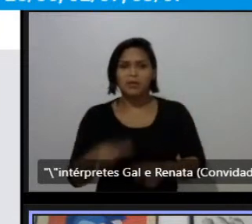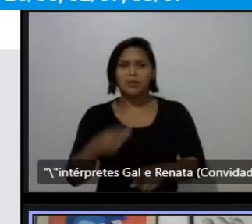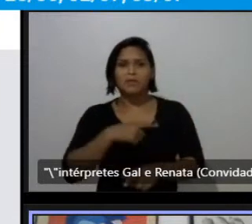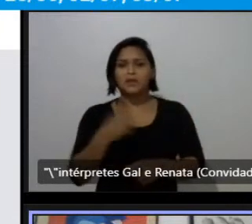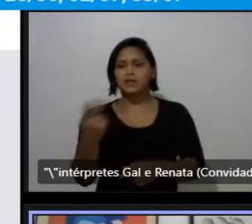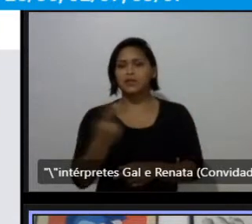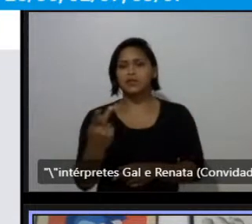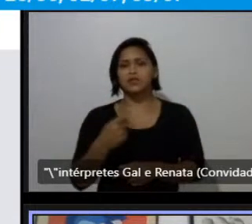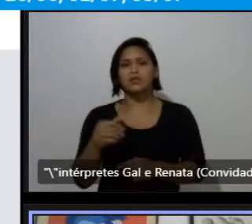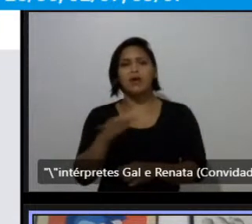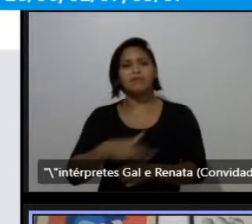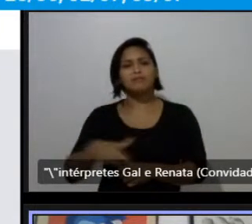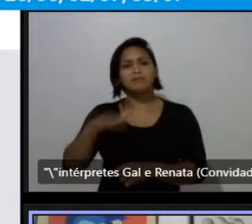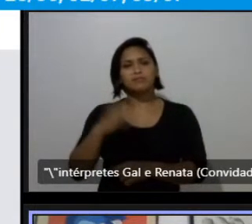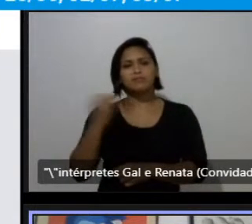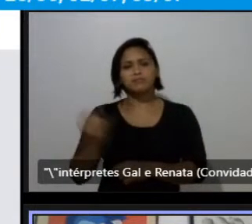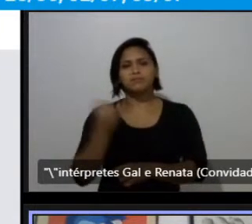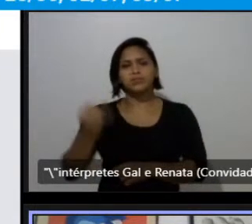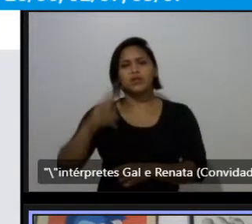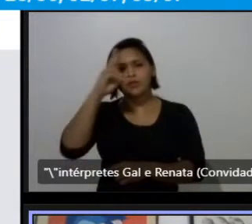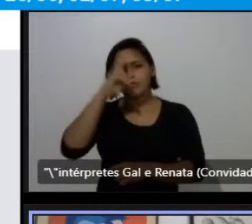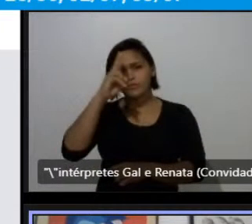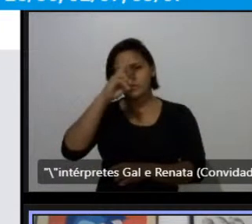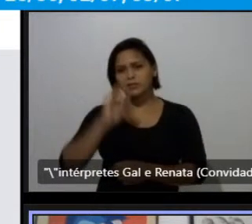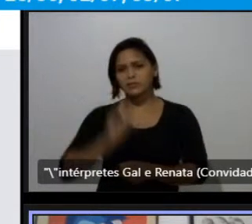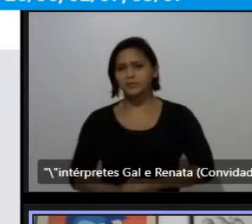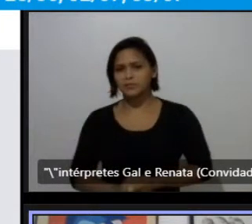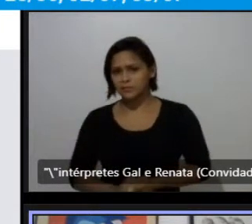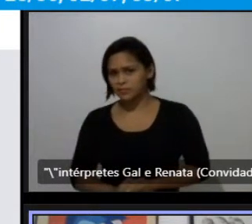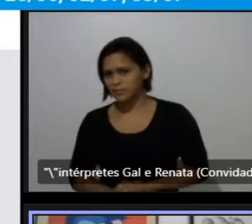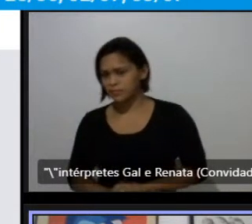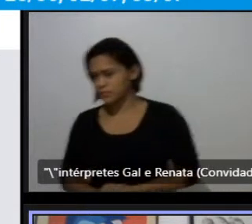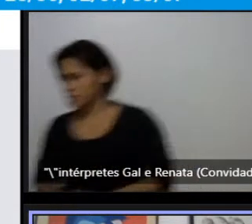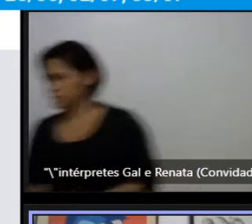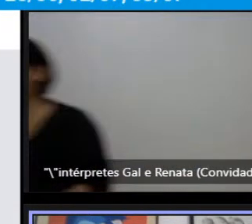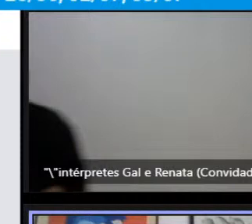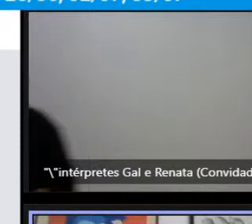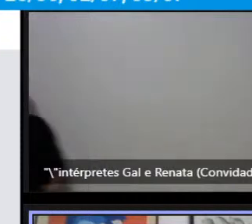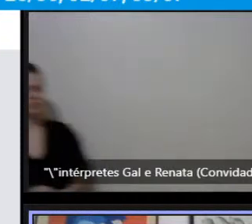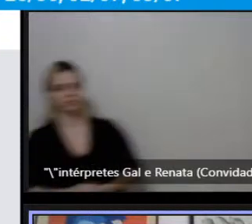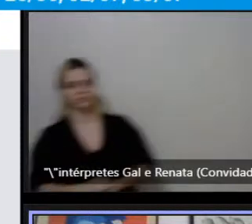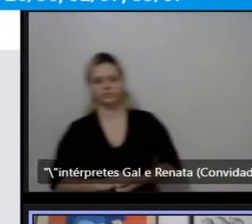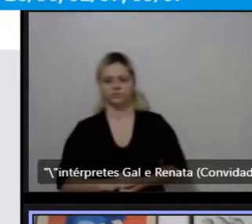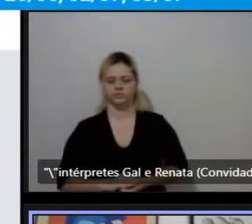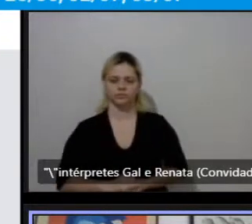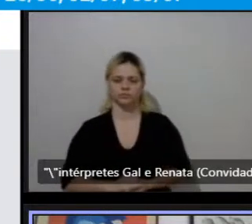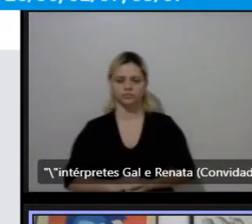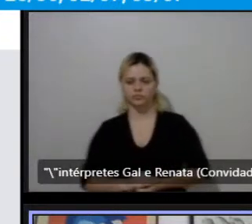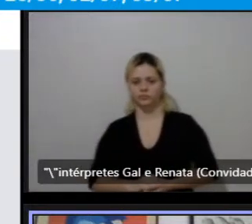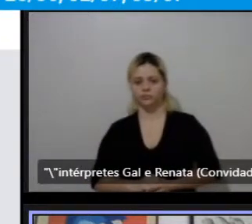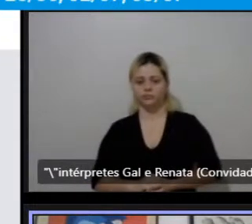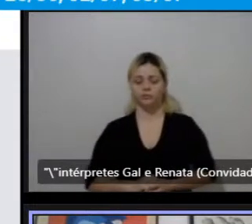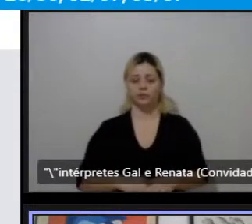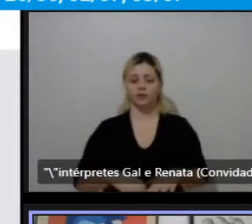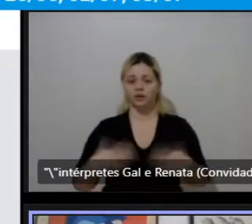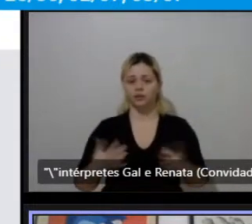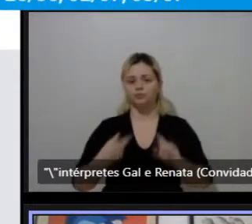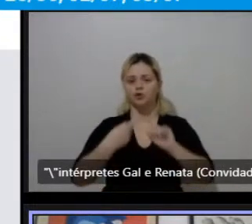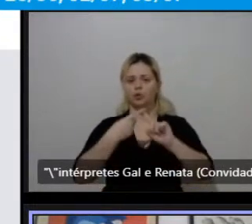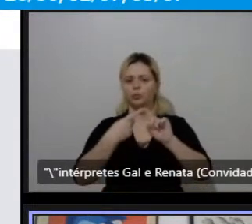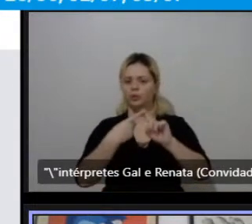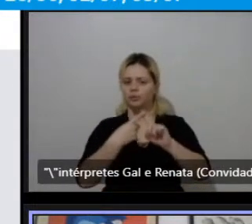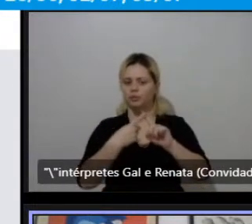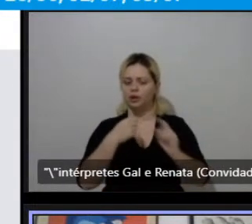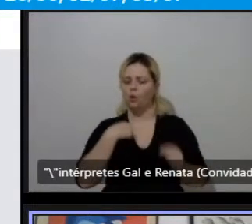dois momentos importantes assim de inflexão do capitalismo que interessa para a gente pensar a dinâmica urbana na América Latina, né? O primeiro que a gente